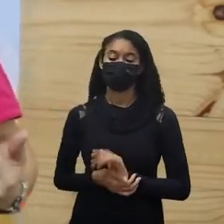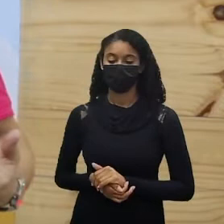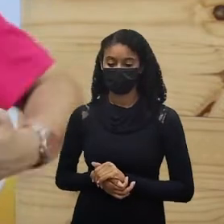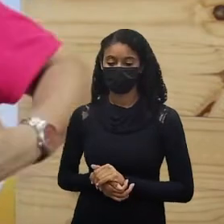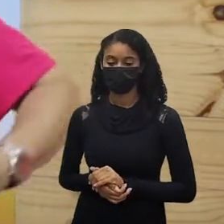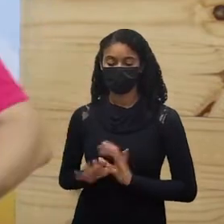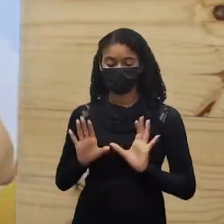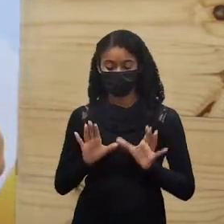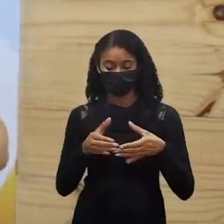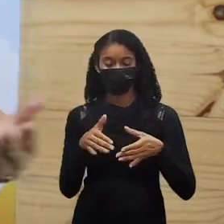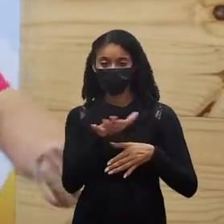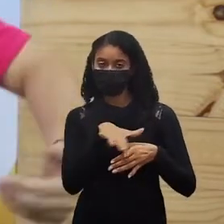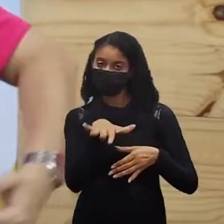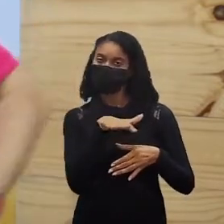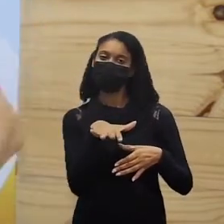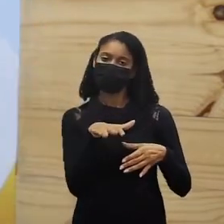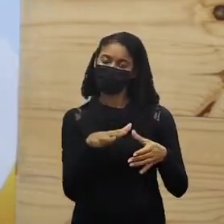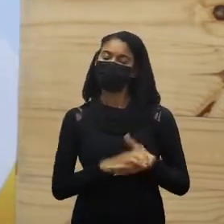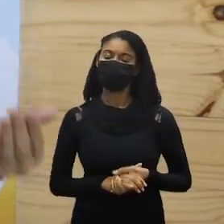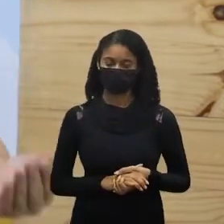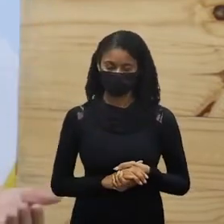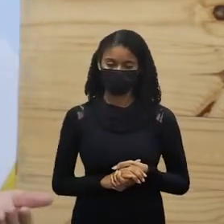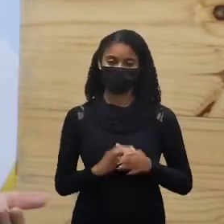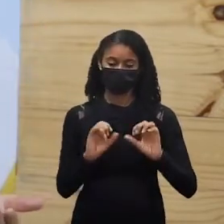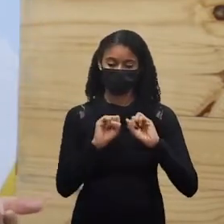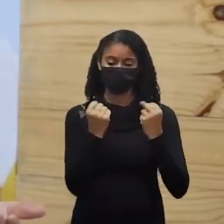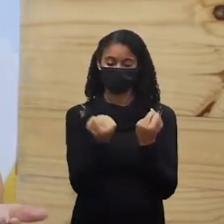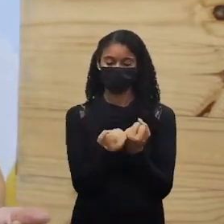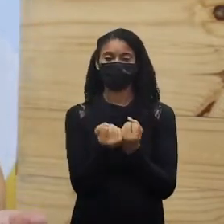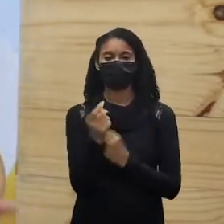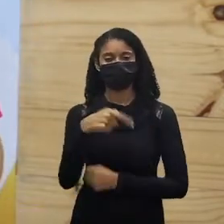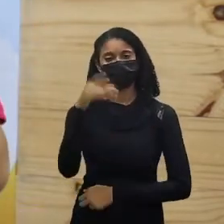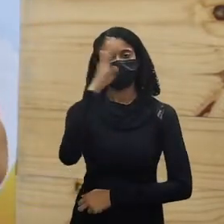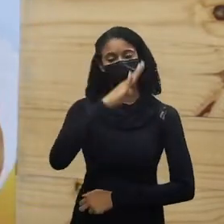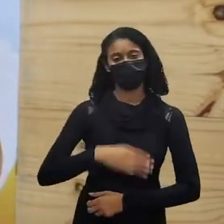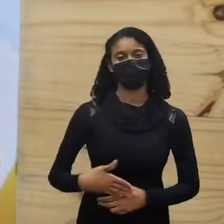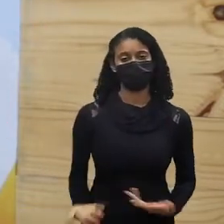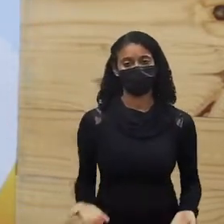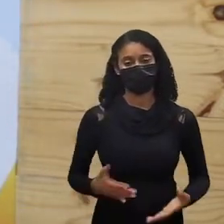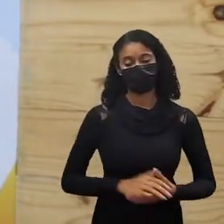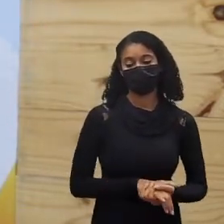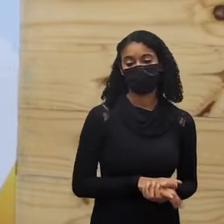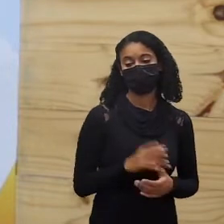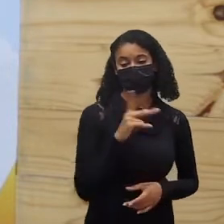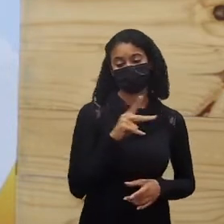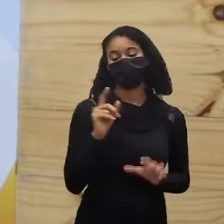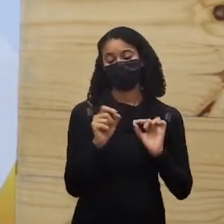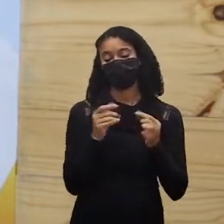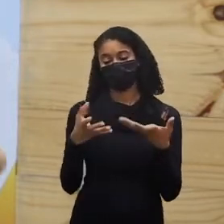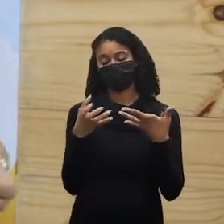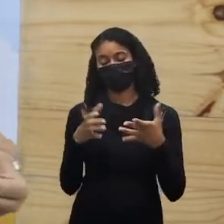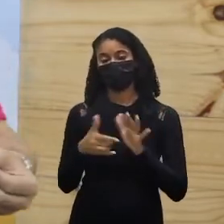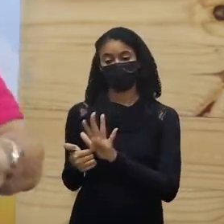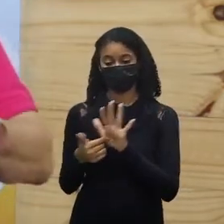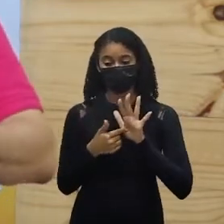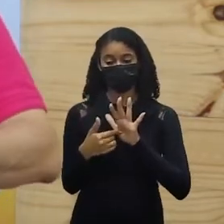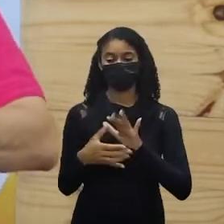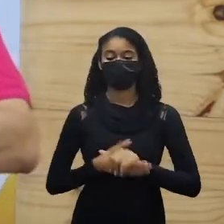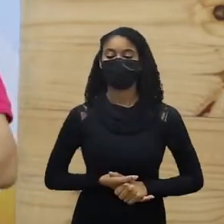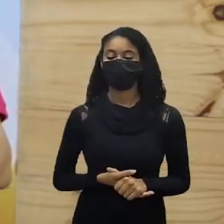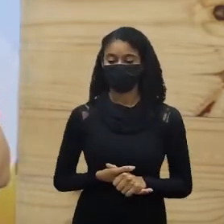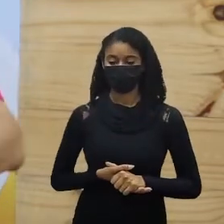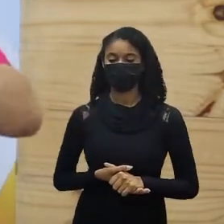determinada classe social, grupo social, aliás, brasileiro. Então, nesse caso, a professora queria mostrar a